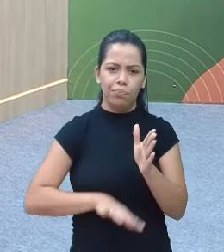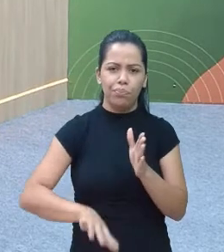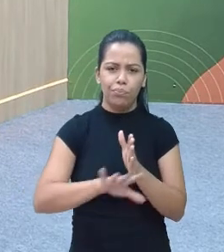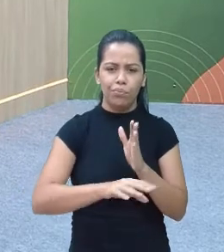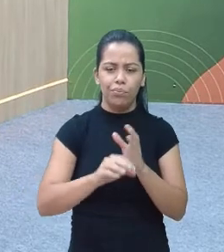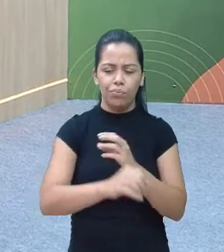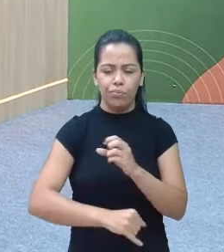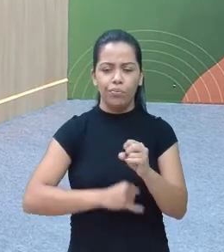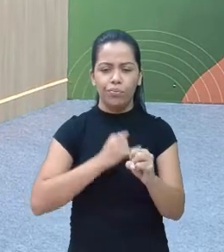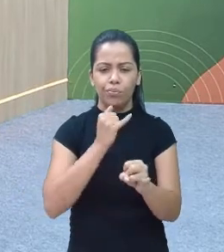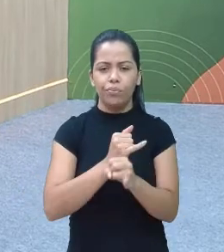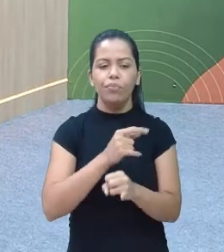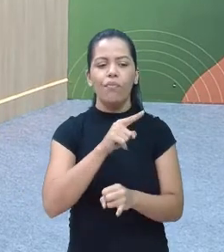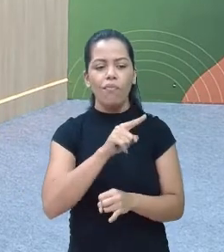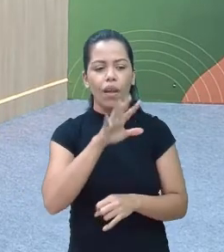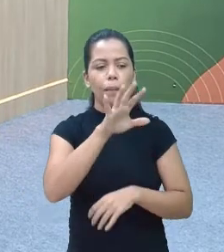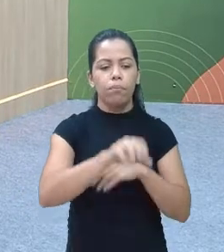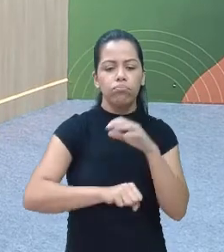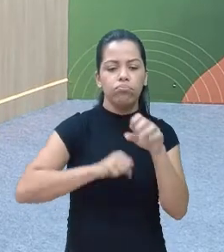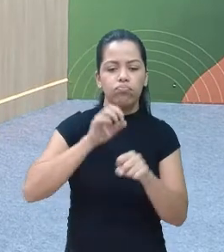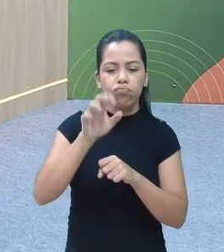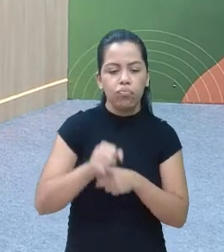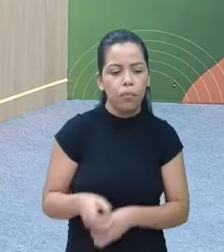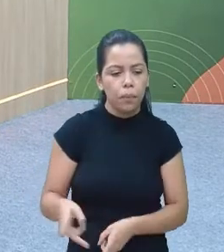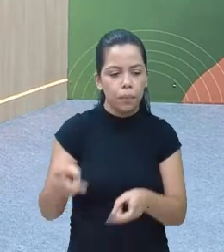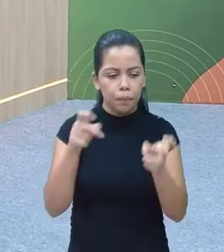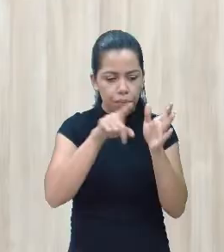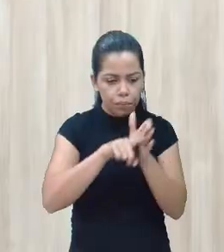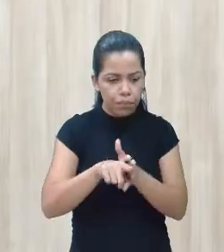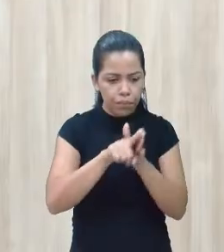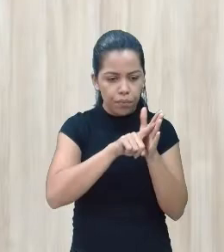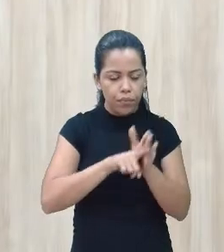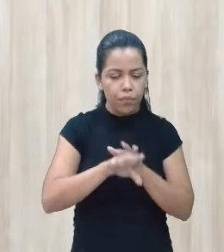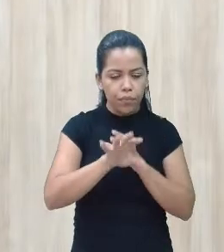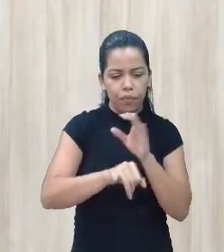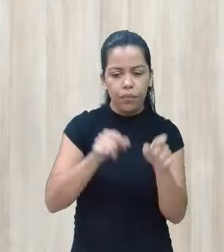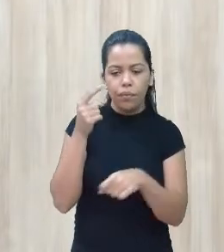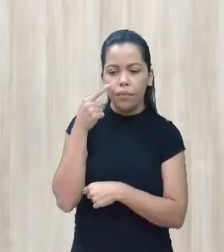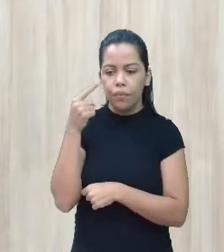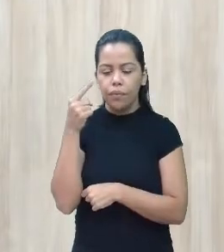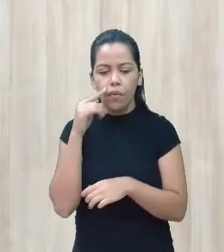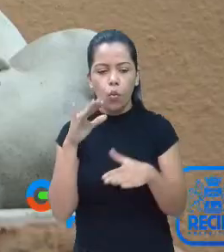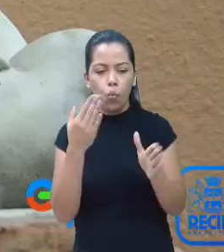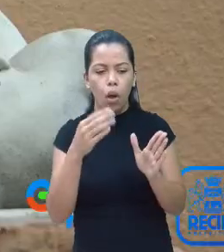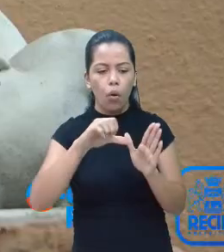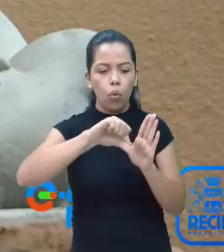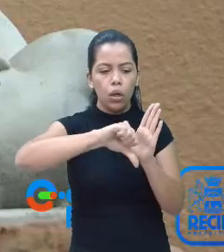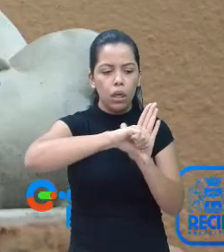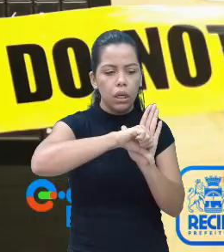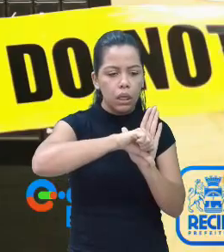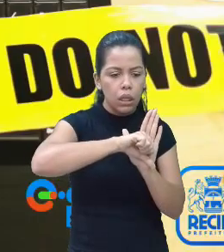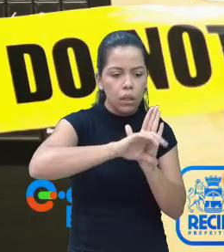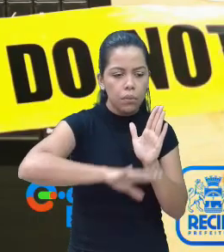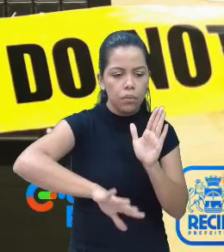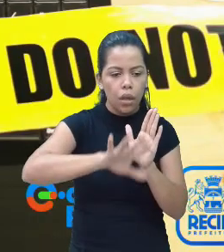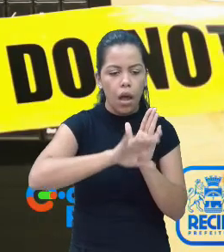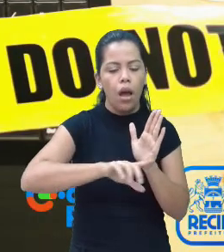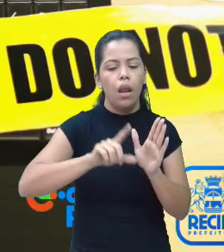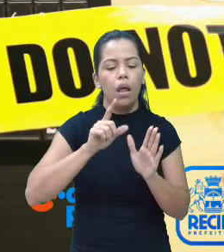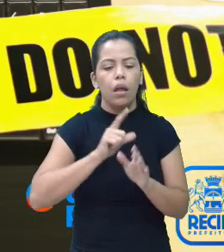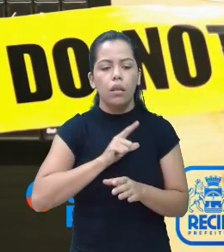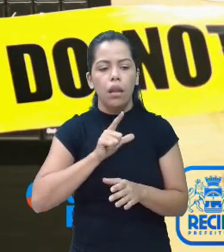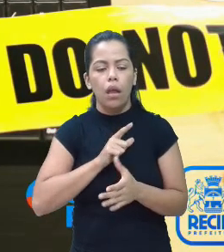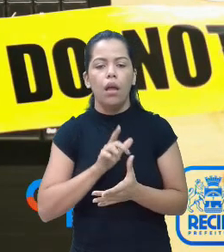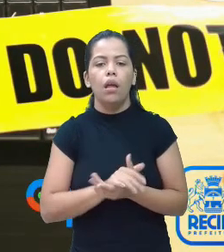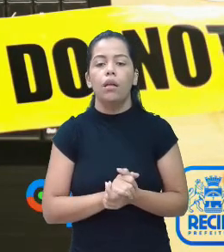vai investigar os crimes que ocorrem na internet, não é mesmo? Então, vamos aqui entrar na vida do perito criminal. O que é que ele